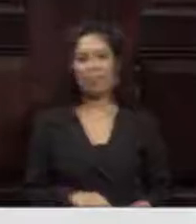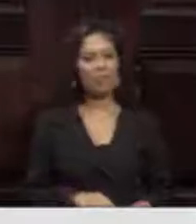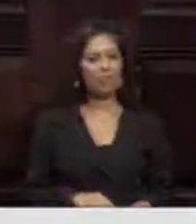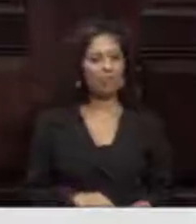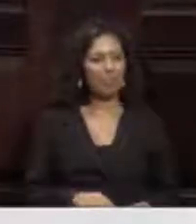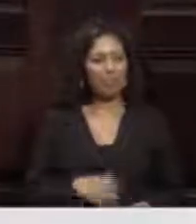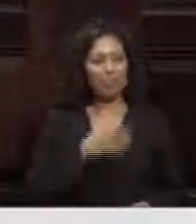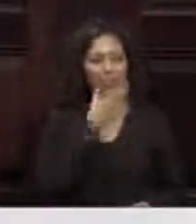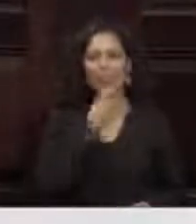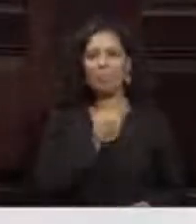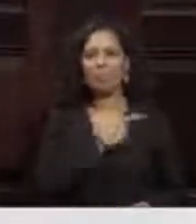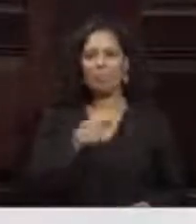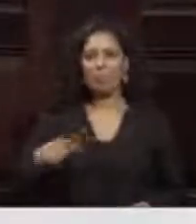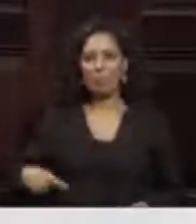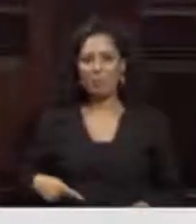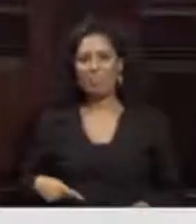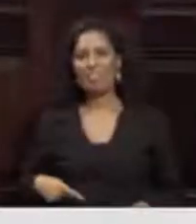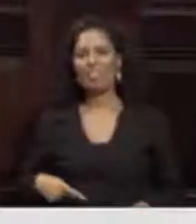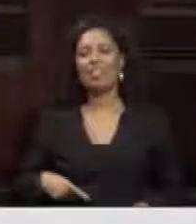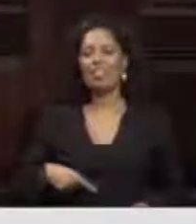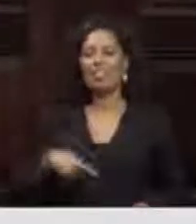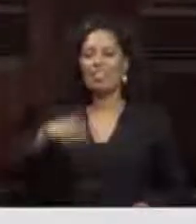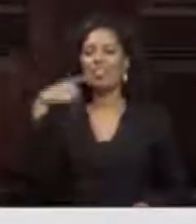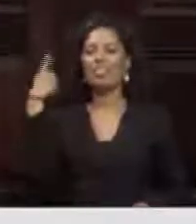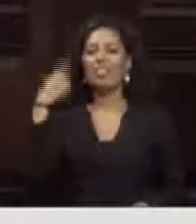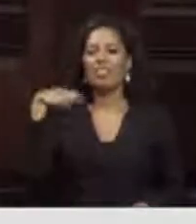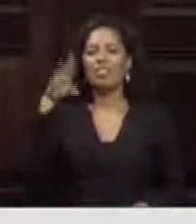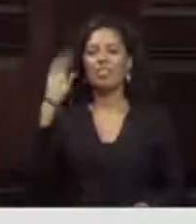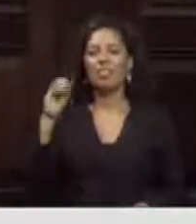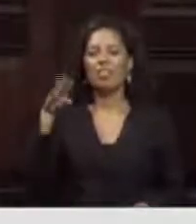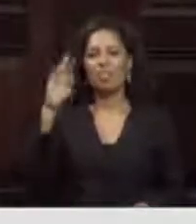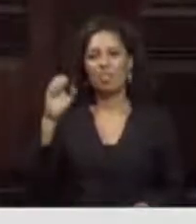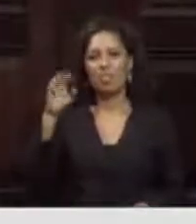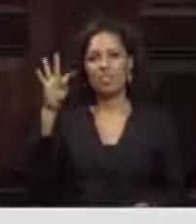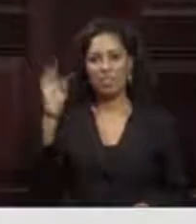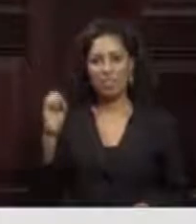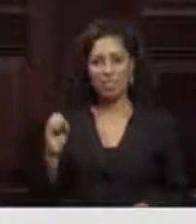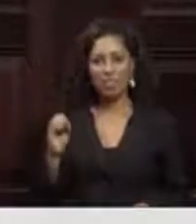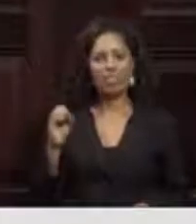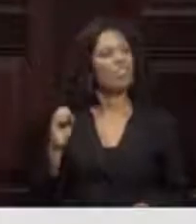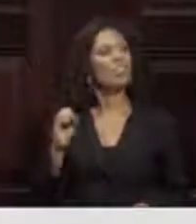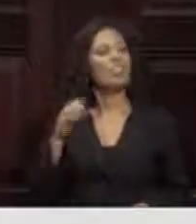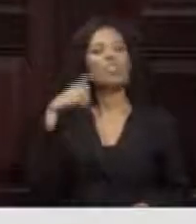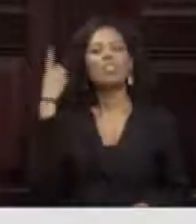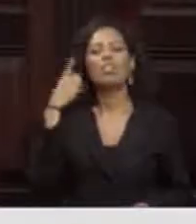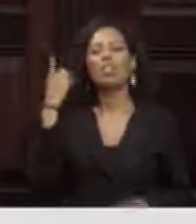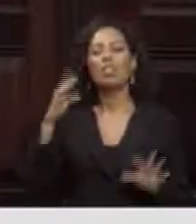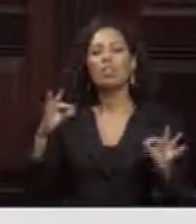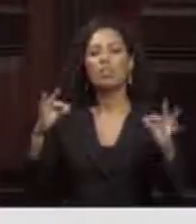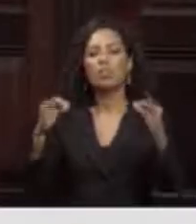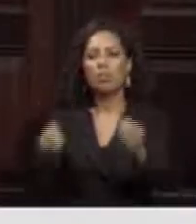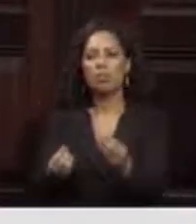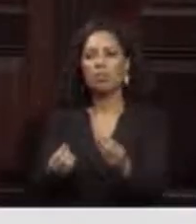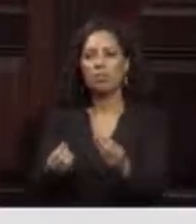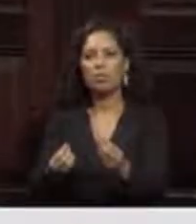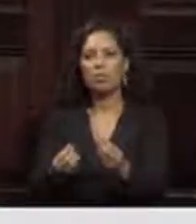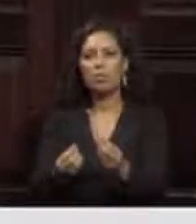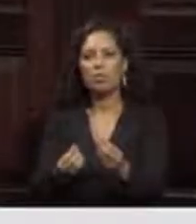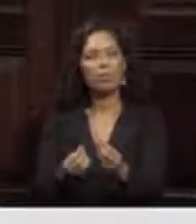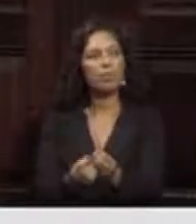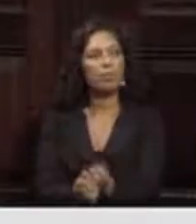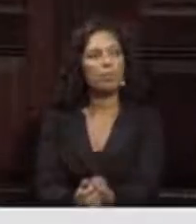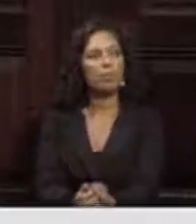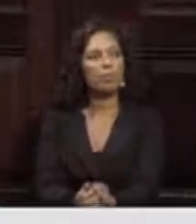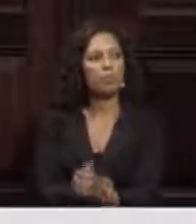Senhor presidente, deputado André Siciliano, companheiros deputados, trabalhadores e